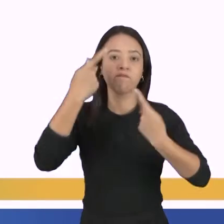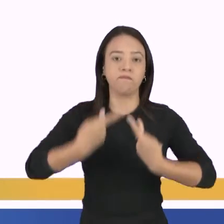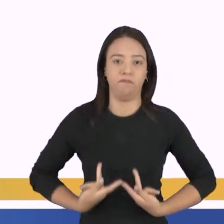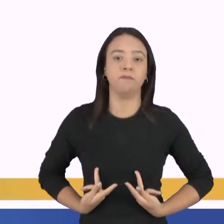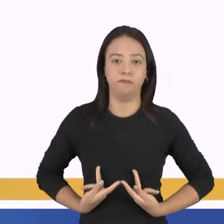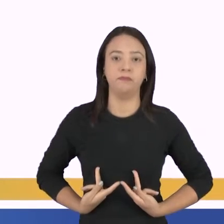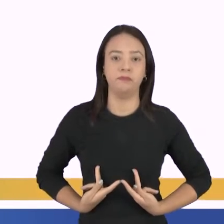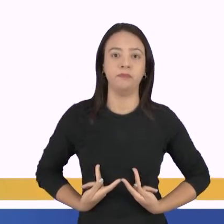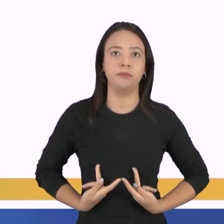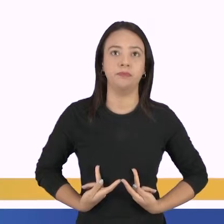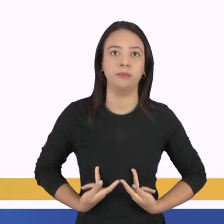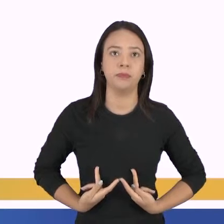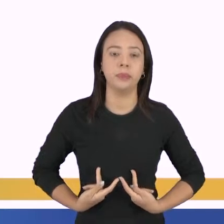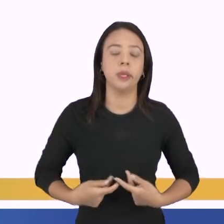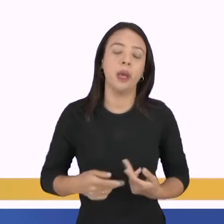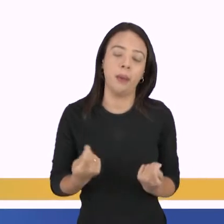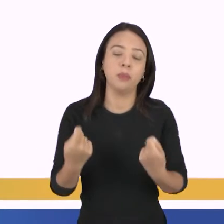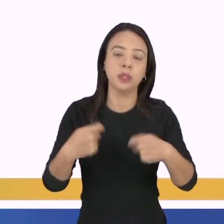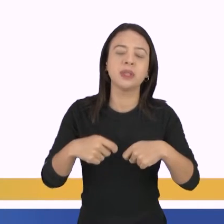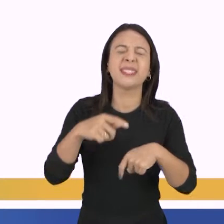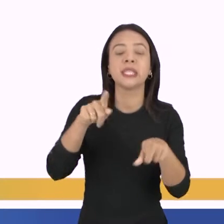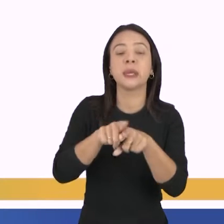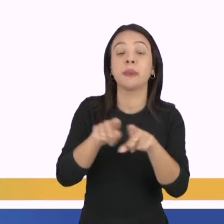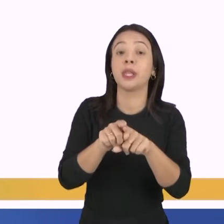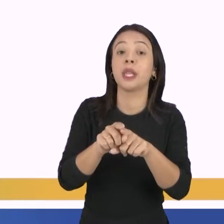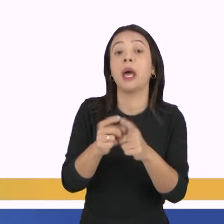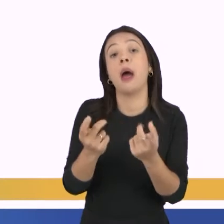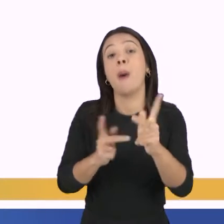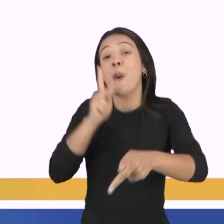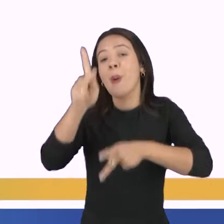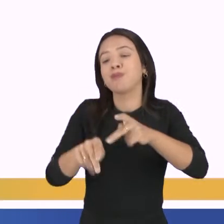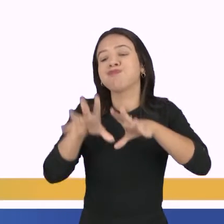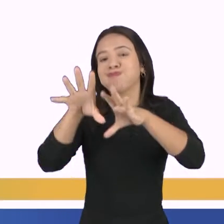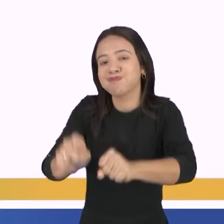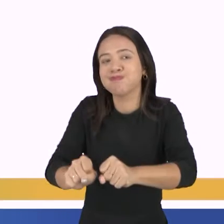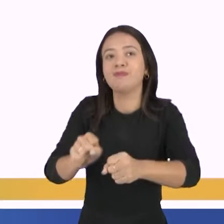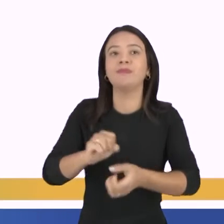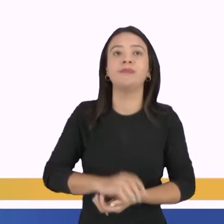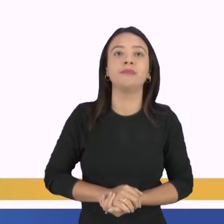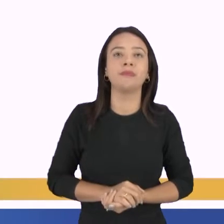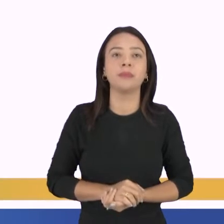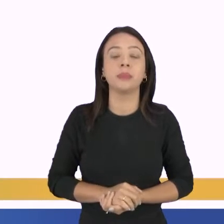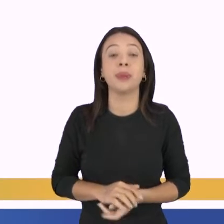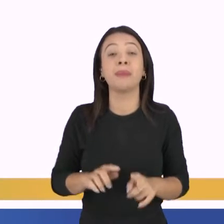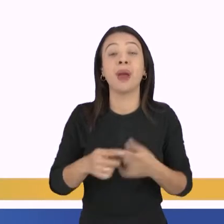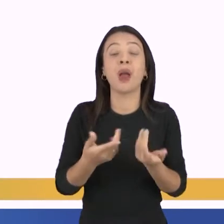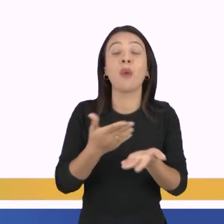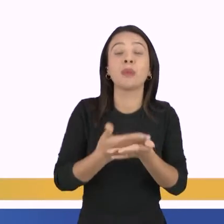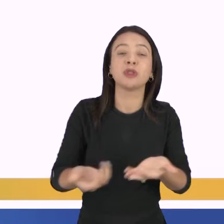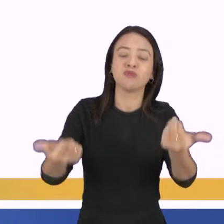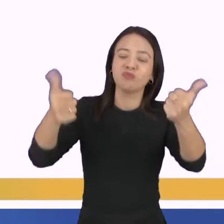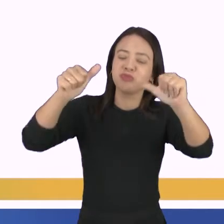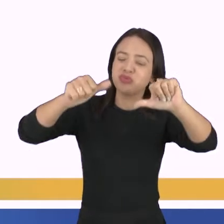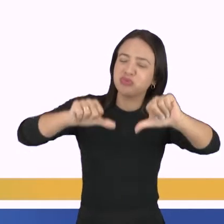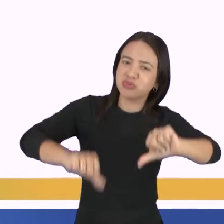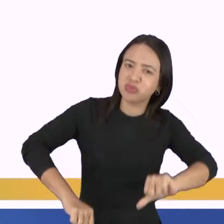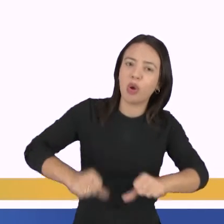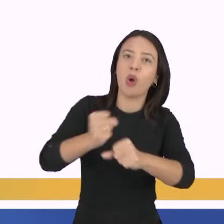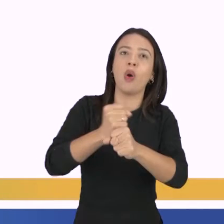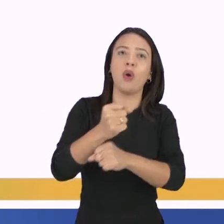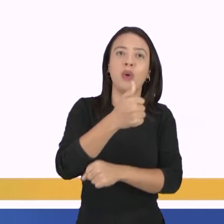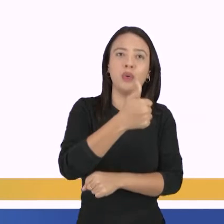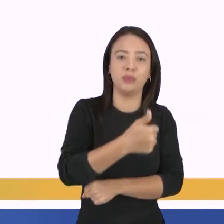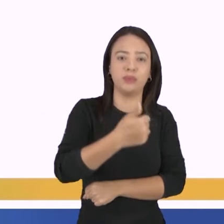ser dos povos conquistados. A decadência asteca é por volta de 1435, né, em